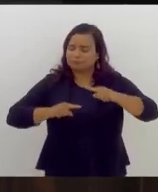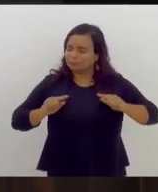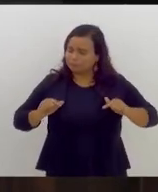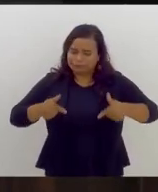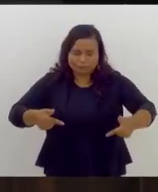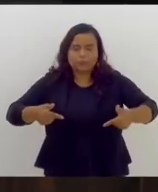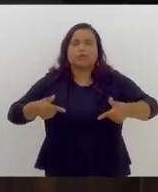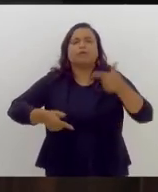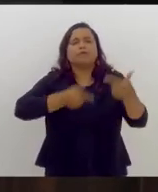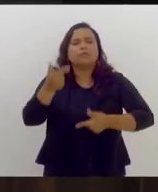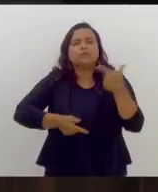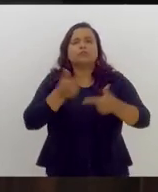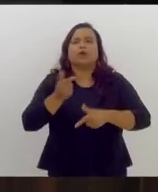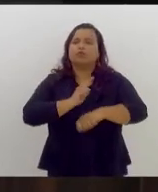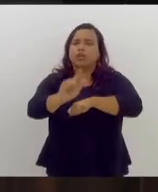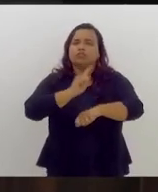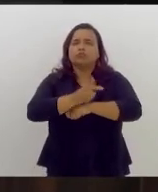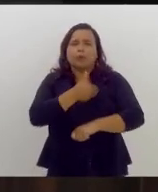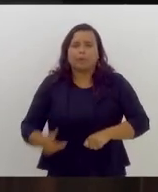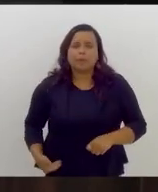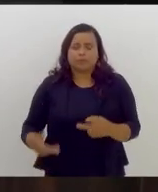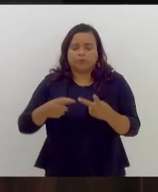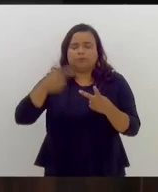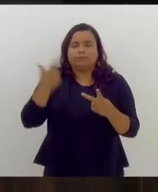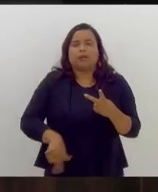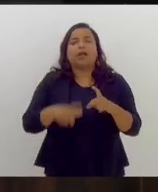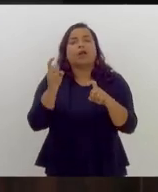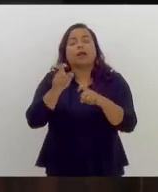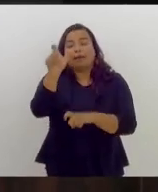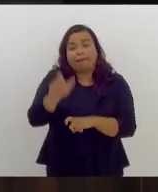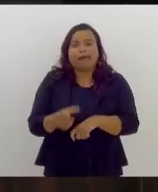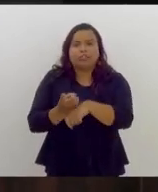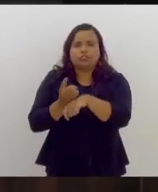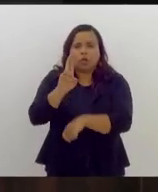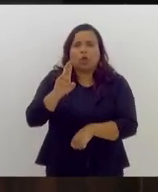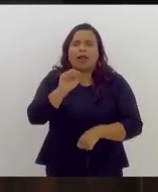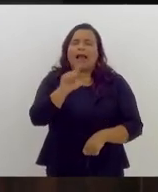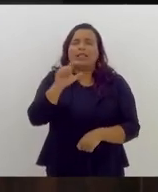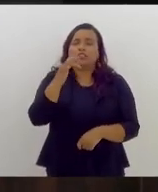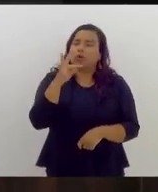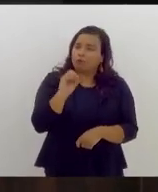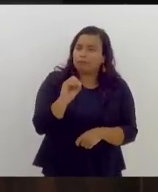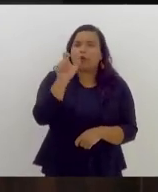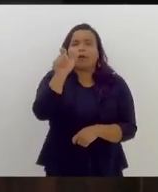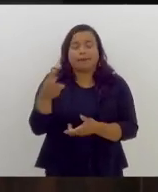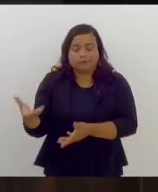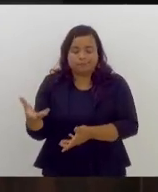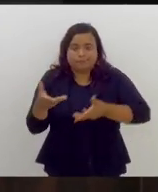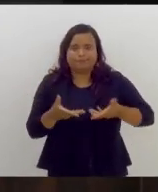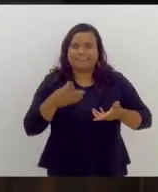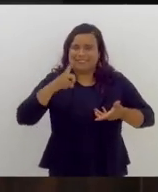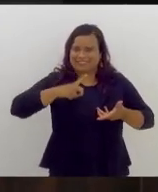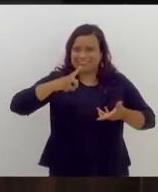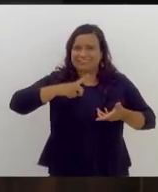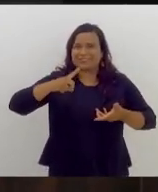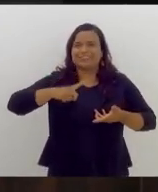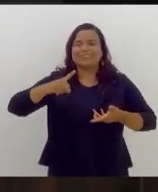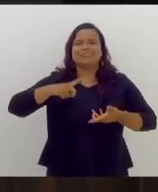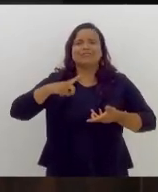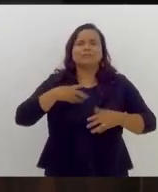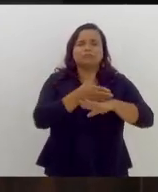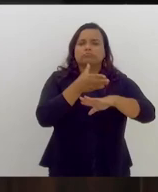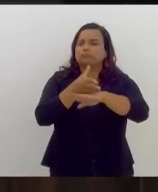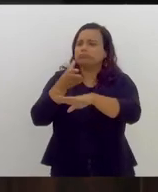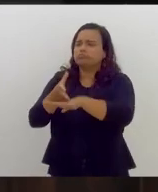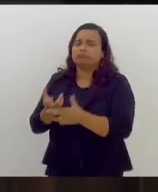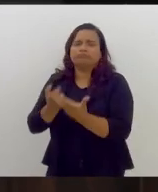nas funções de gestor público, o doutor Adolfo Conde foi convidado para ocupar os mais